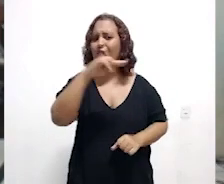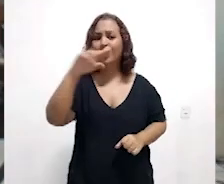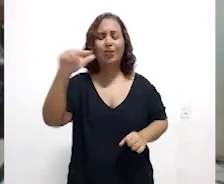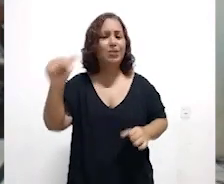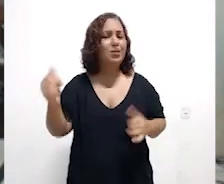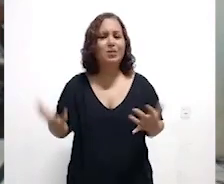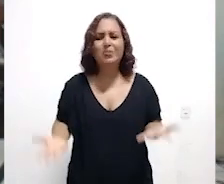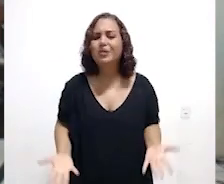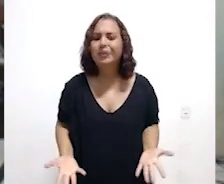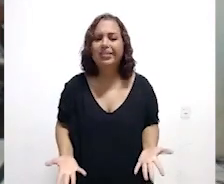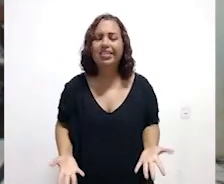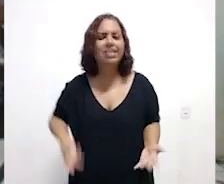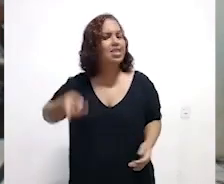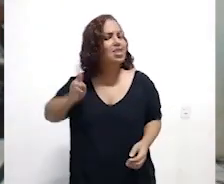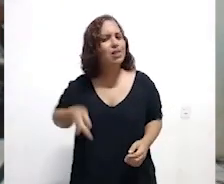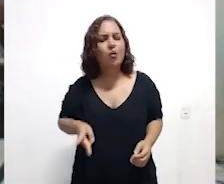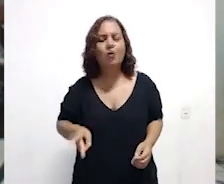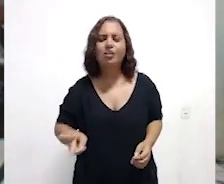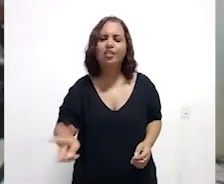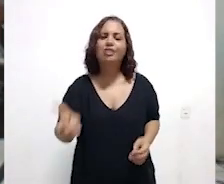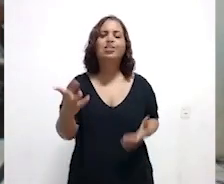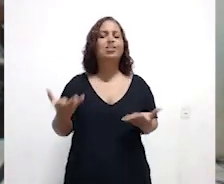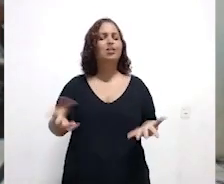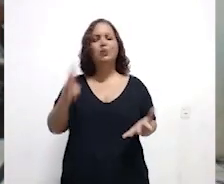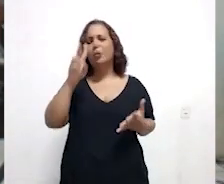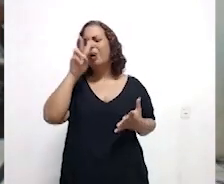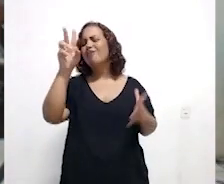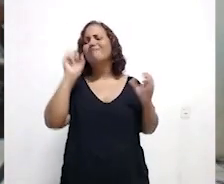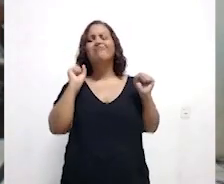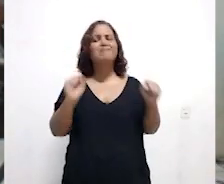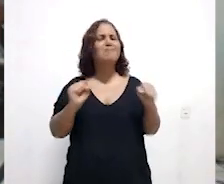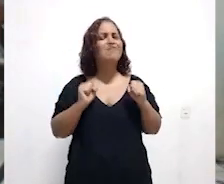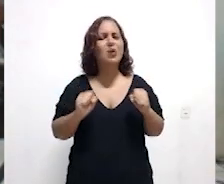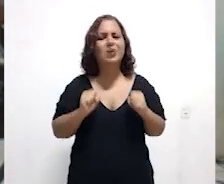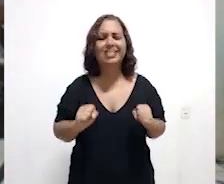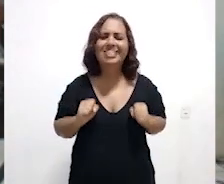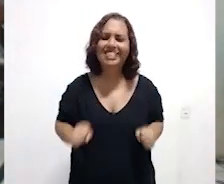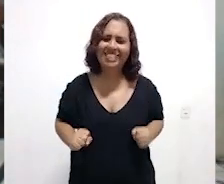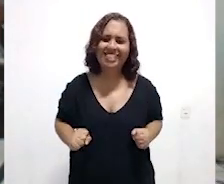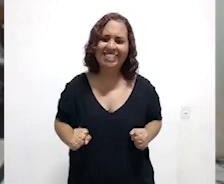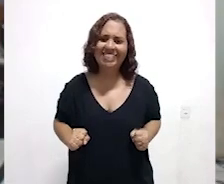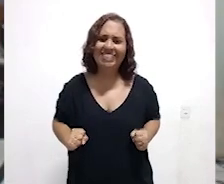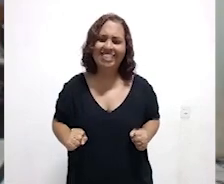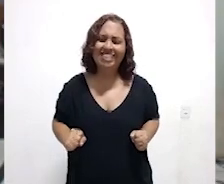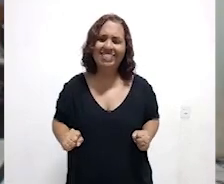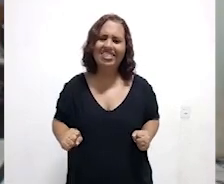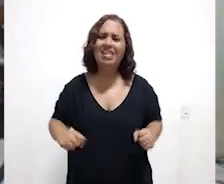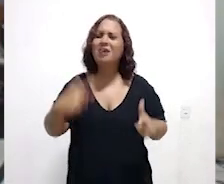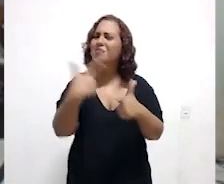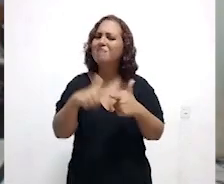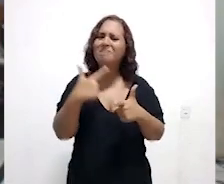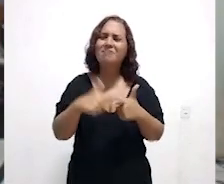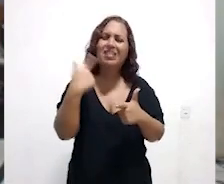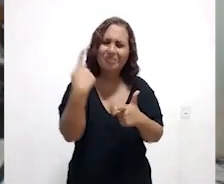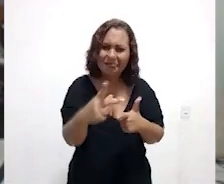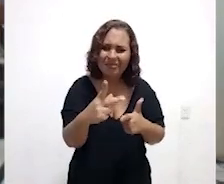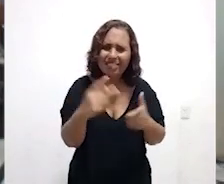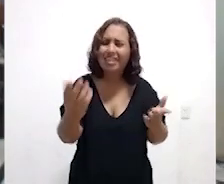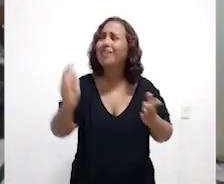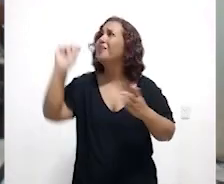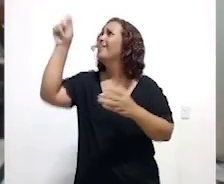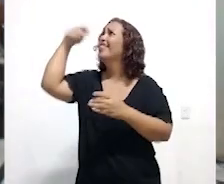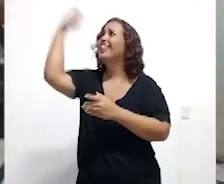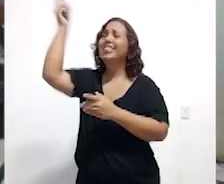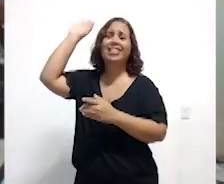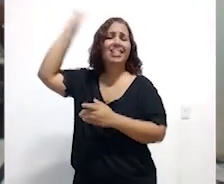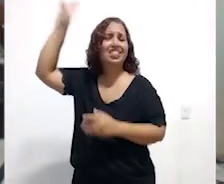Ele continua o Todo-Poderoso. Leva para Ele.